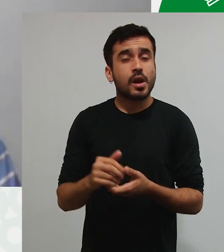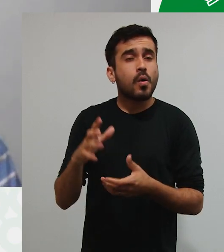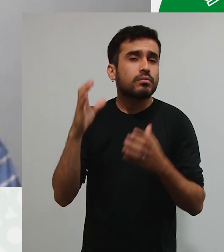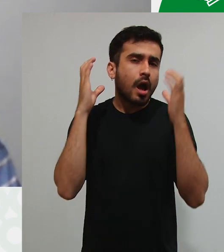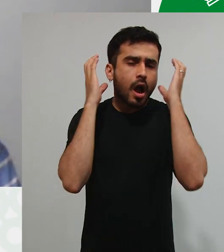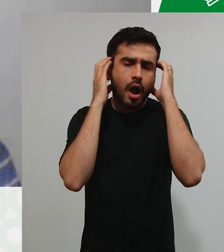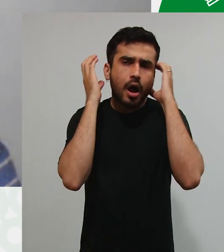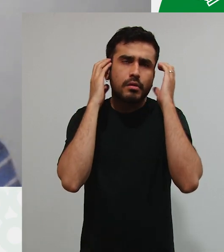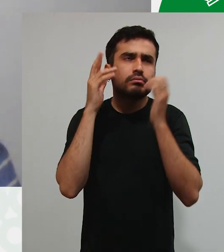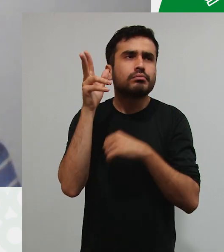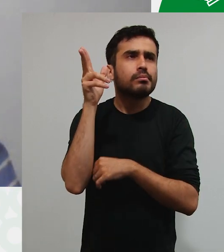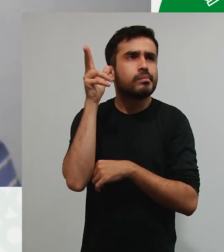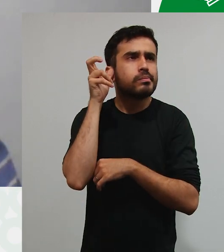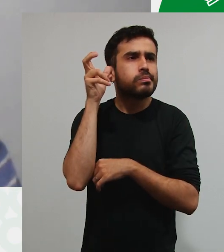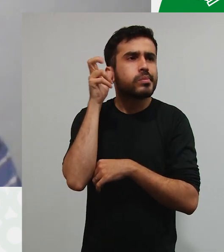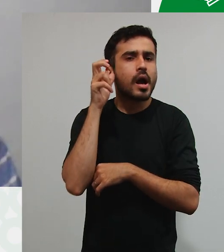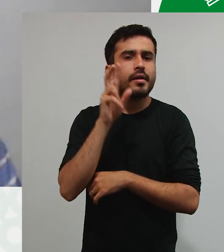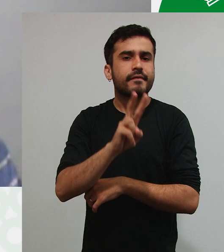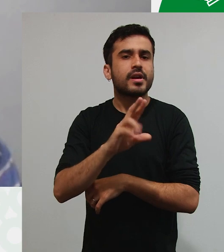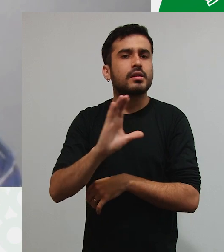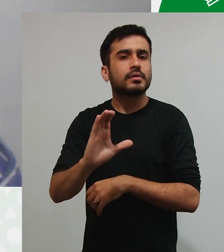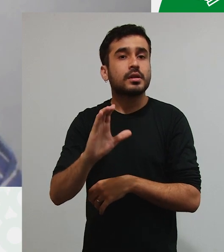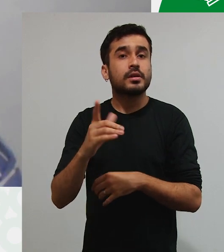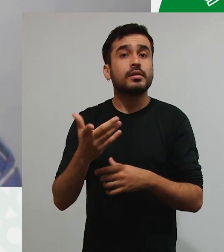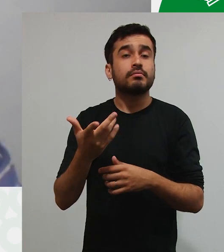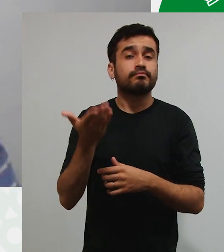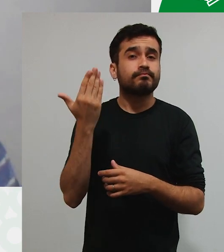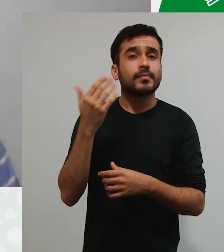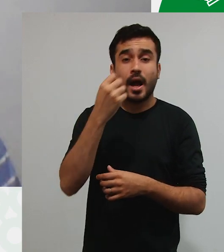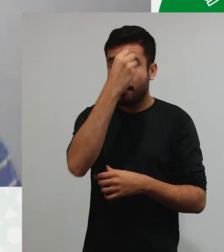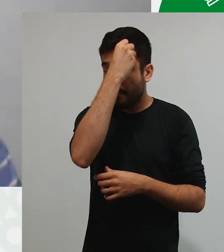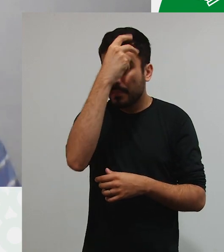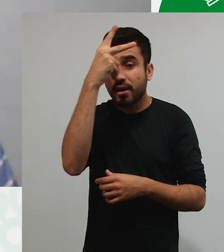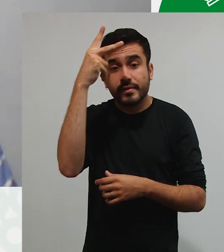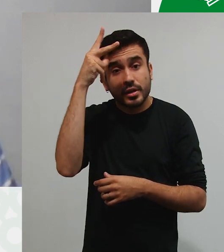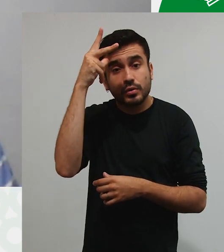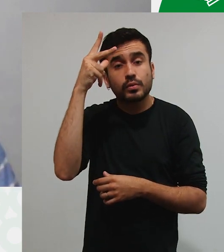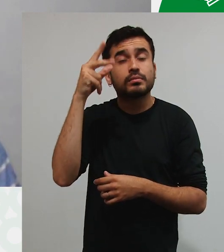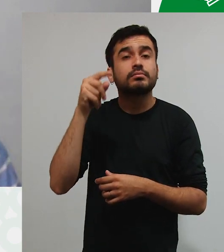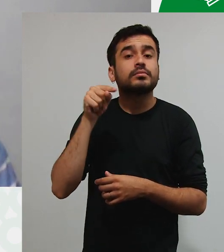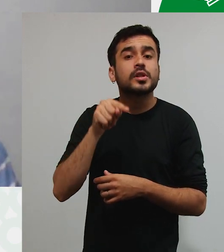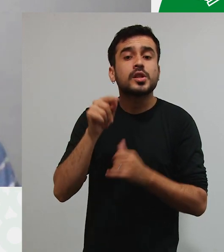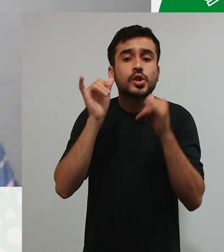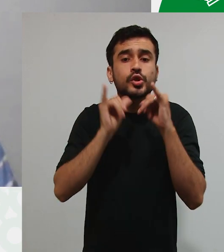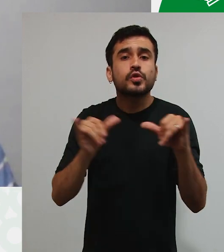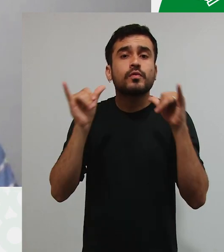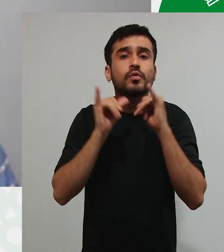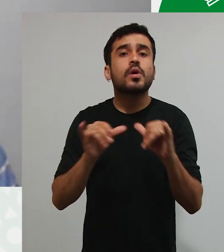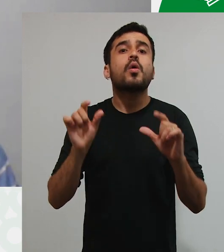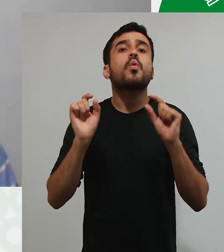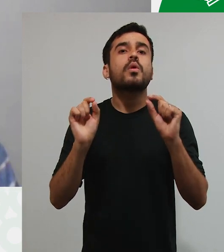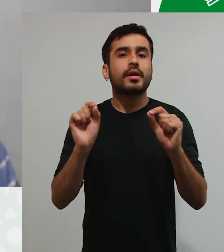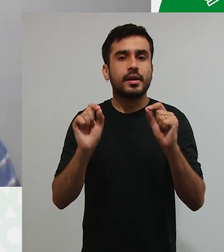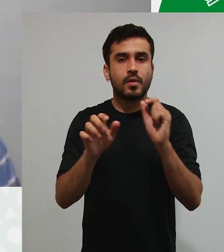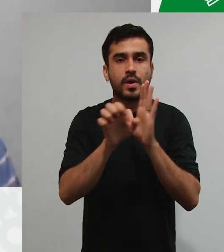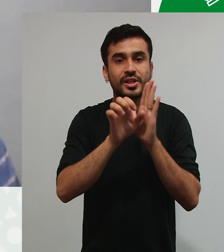1998, especificamente. Eu estava ouvindo a rádio de Vitória da Conquista e a prefeitura, naquele